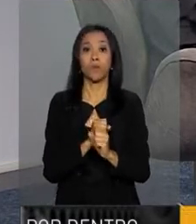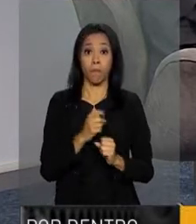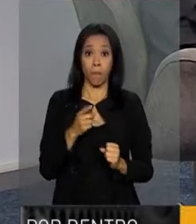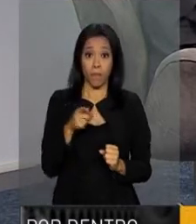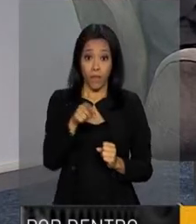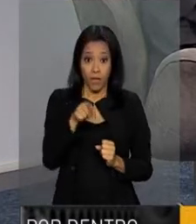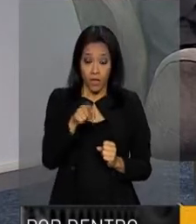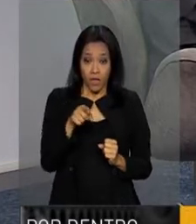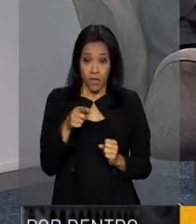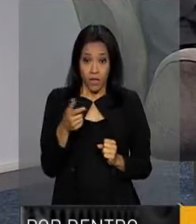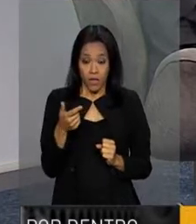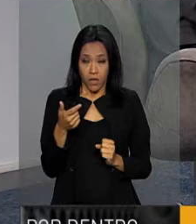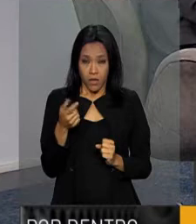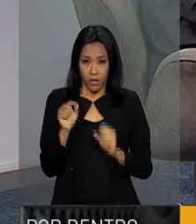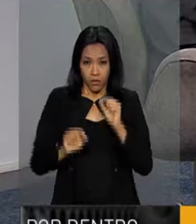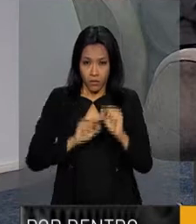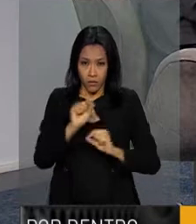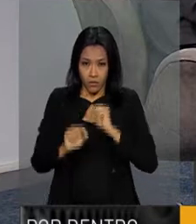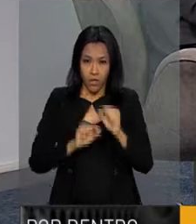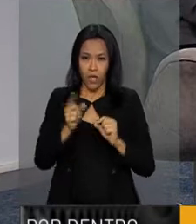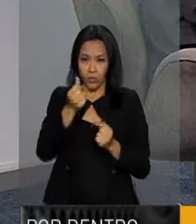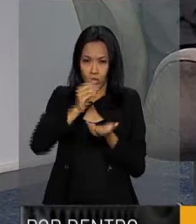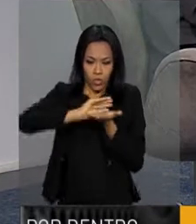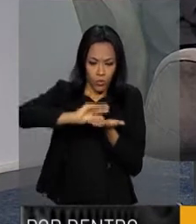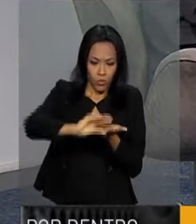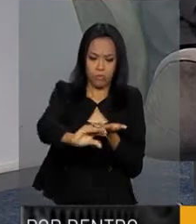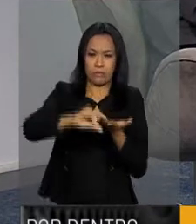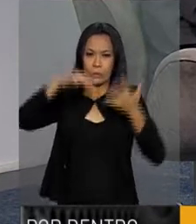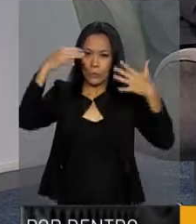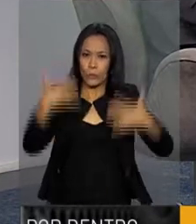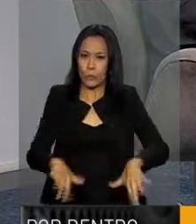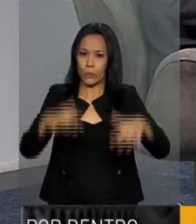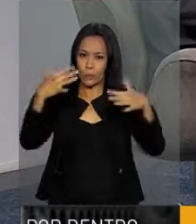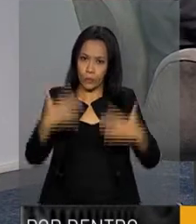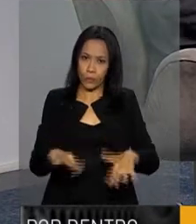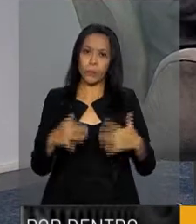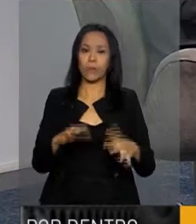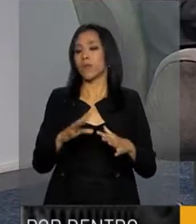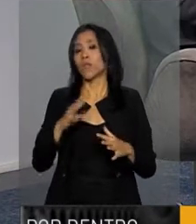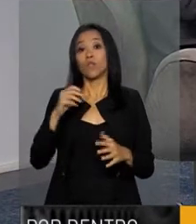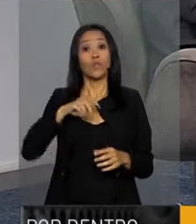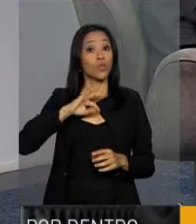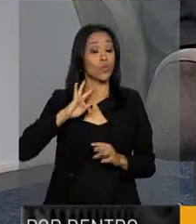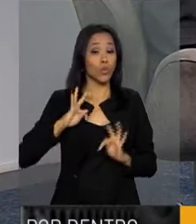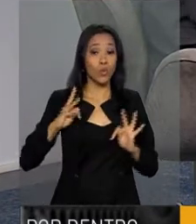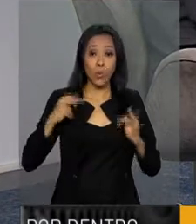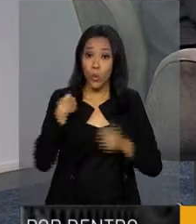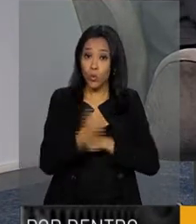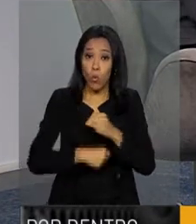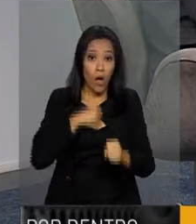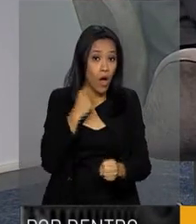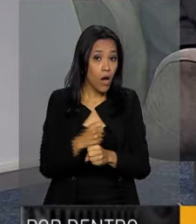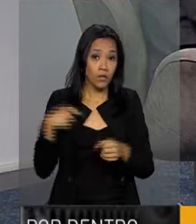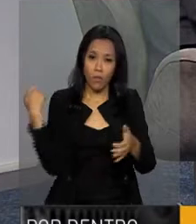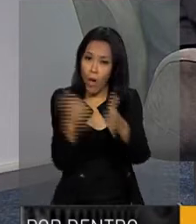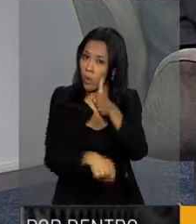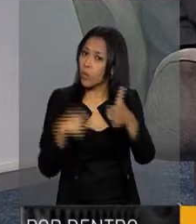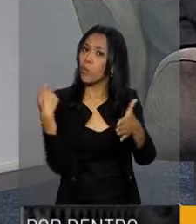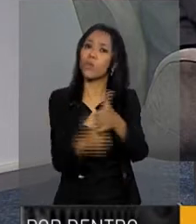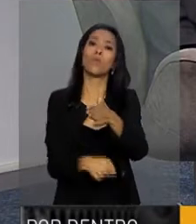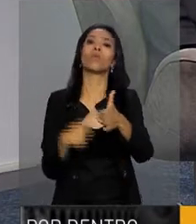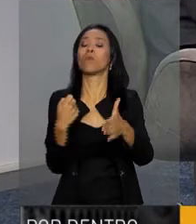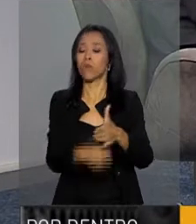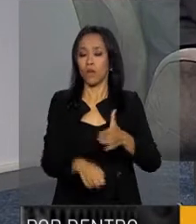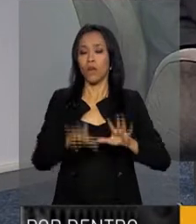um dos investimentos mais pesados que o ministério tem para todo ano uma luta mas a gente tem tido o apoio